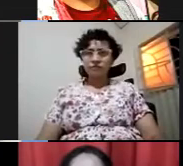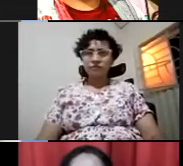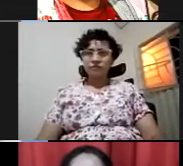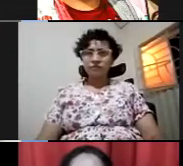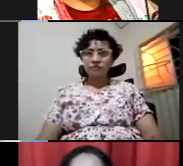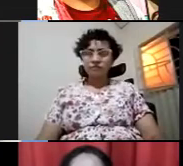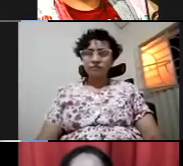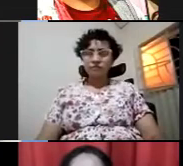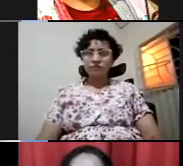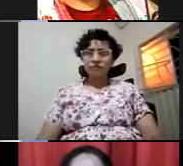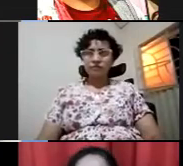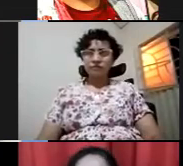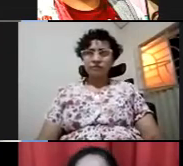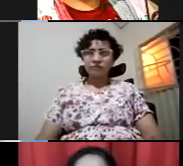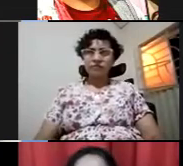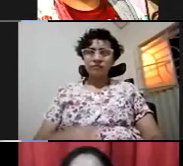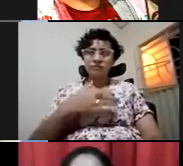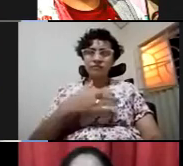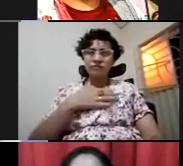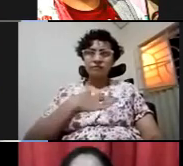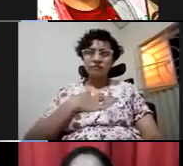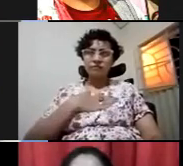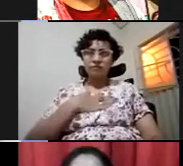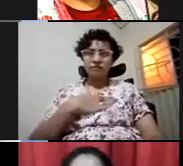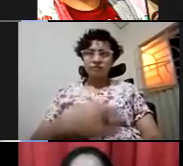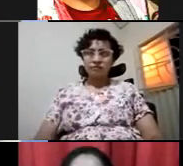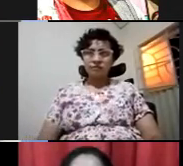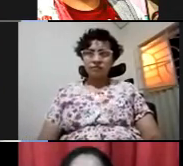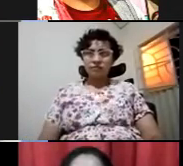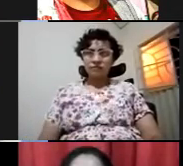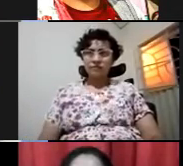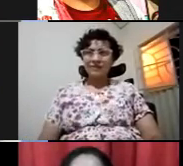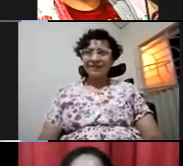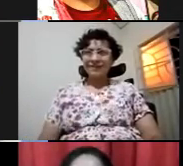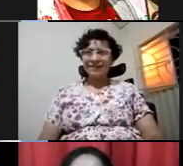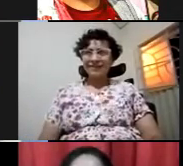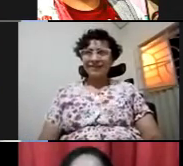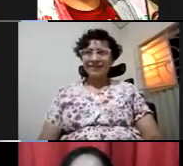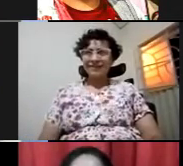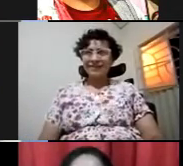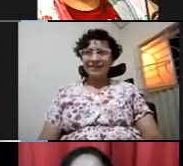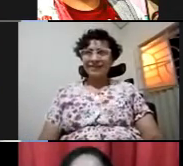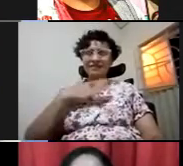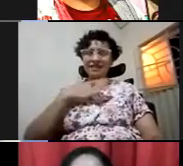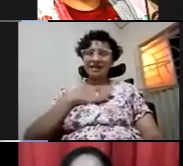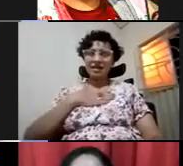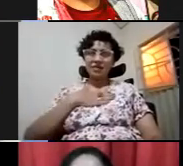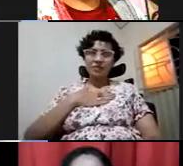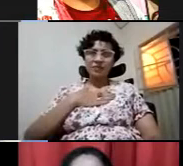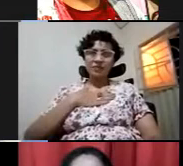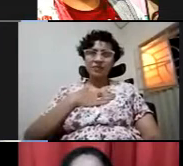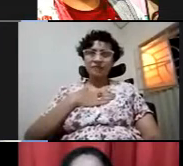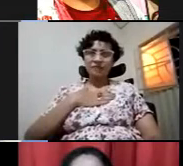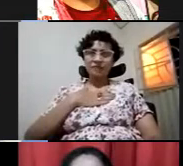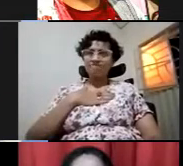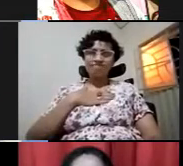sei Libras. Não entendo nada. Vai lá, a gente já viu os sinais.